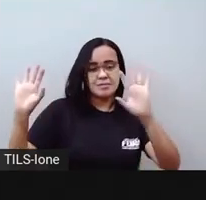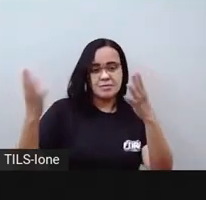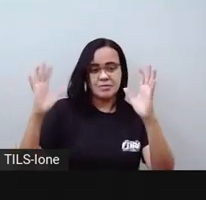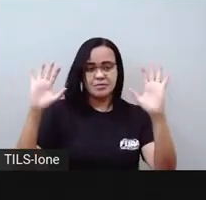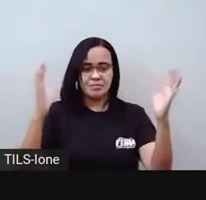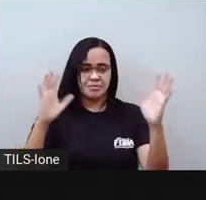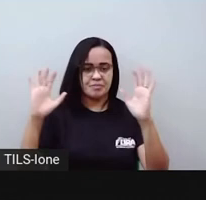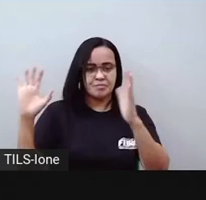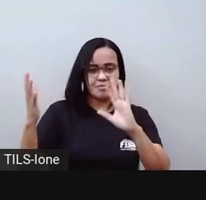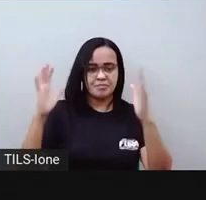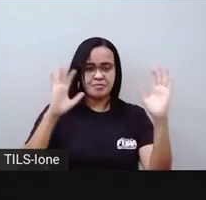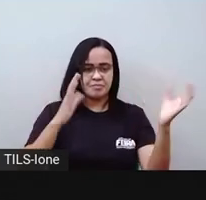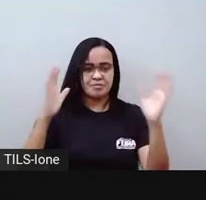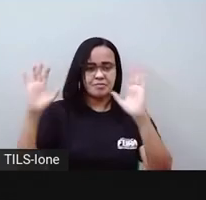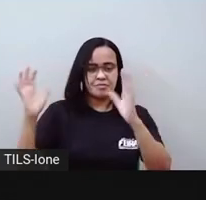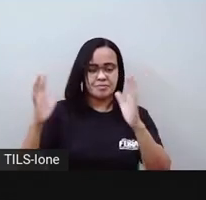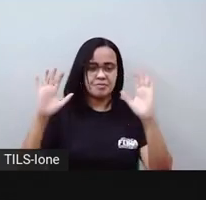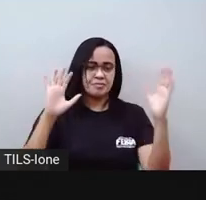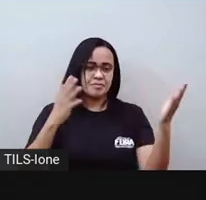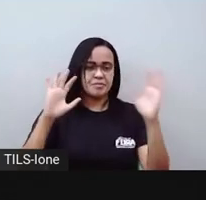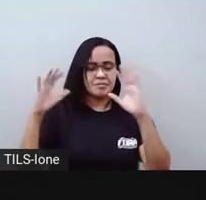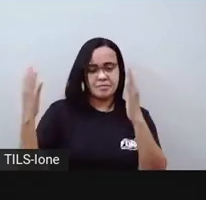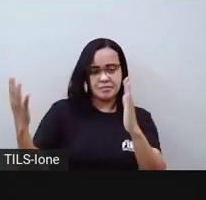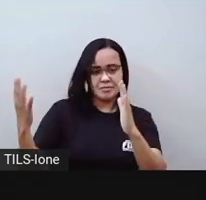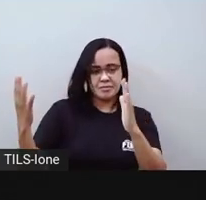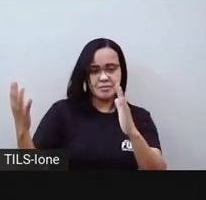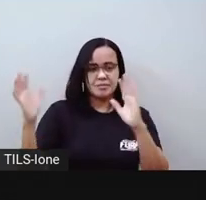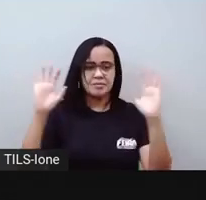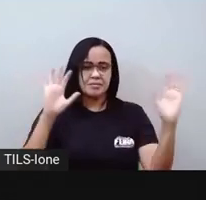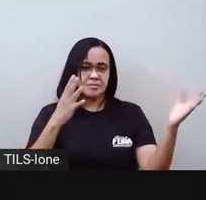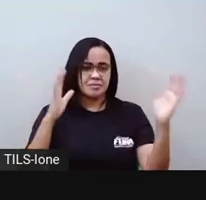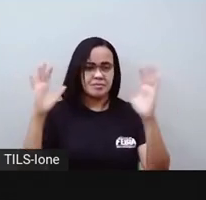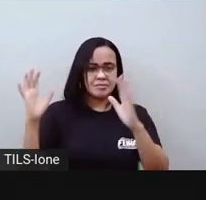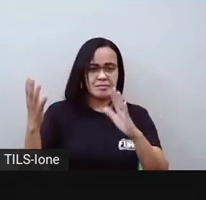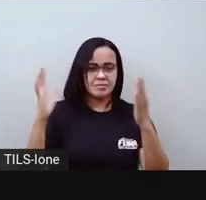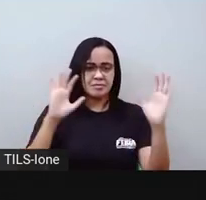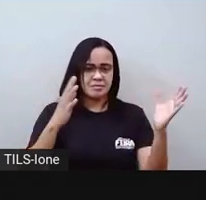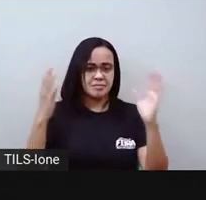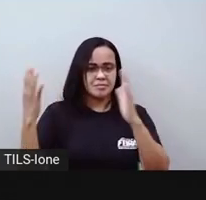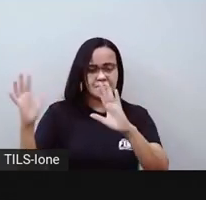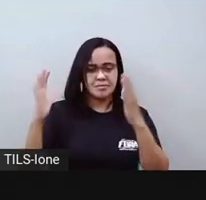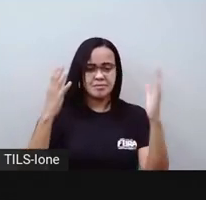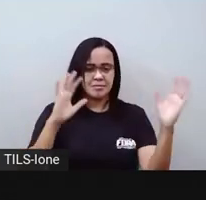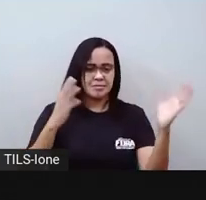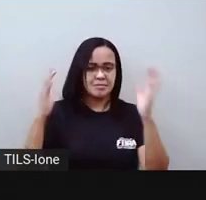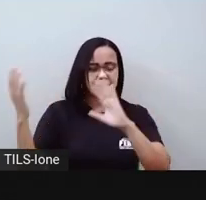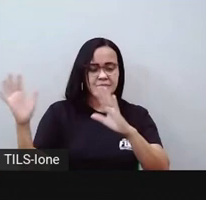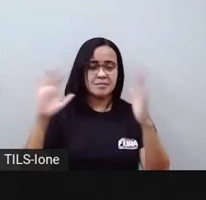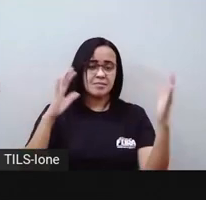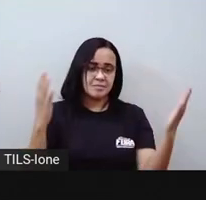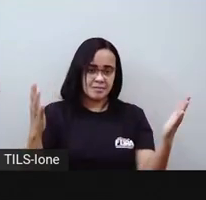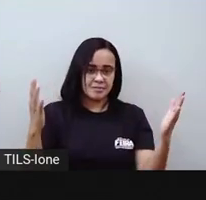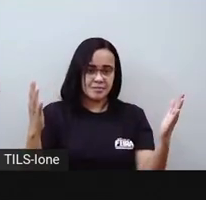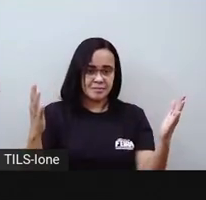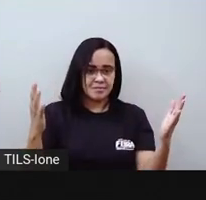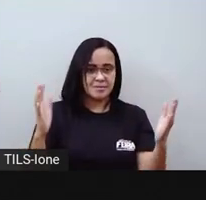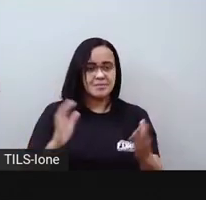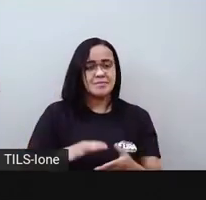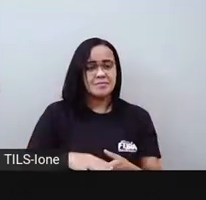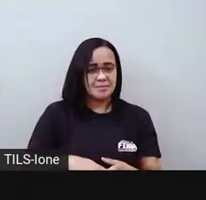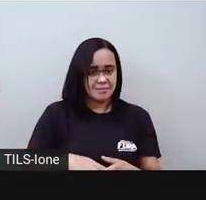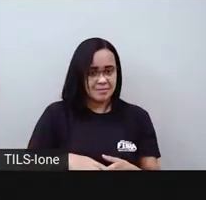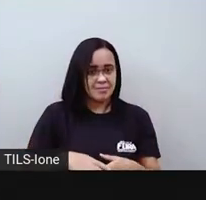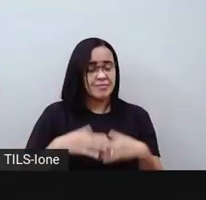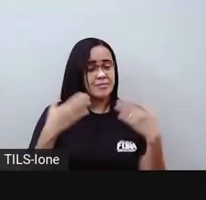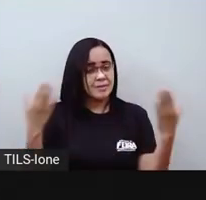Who took the cookie from the cookie jar? Who took the cookie from the cookie jar? E pode ter